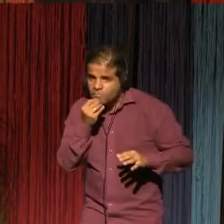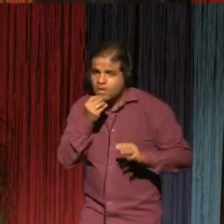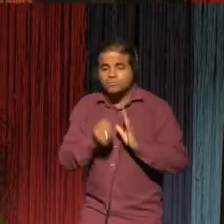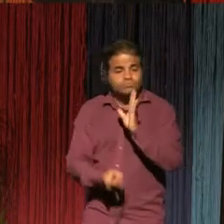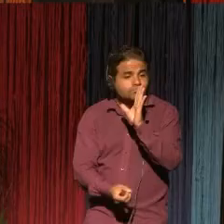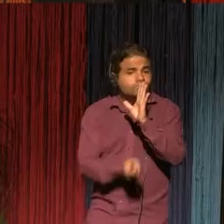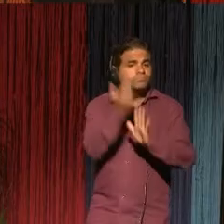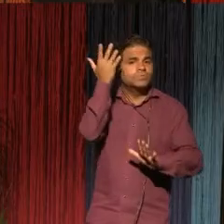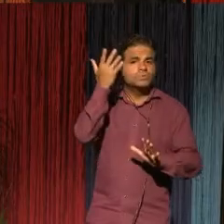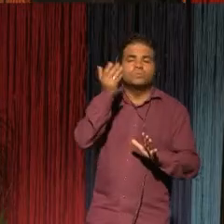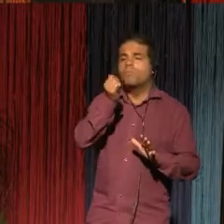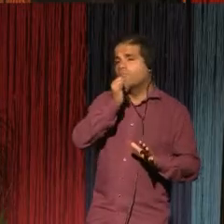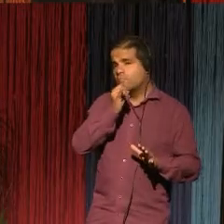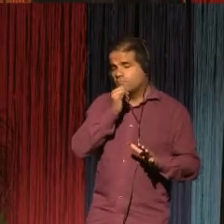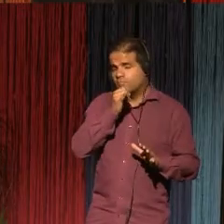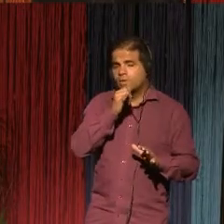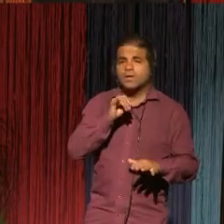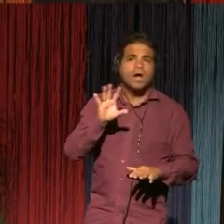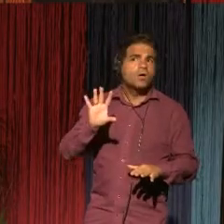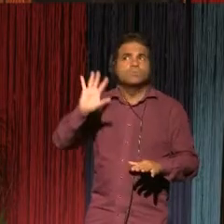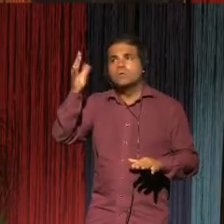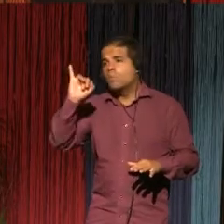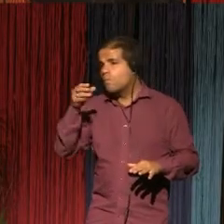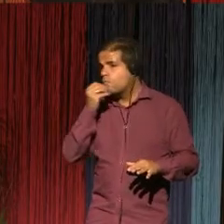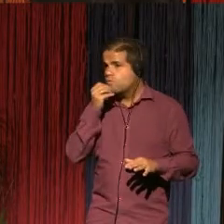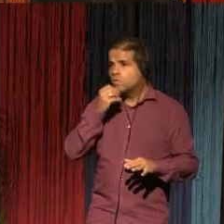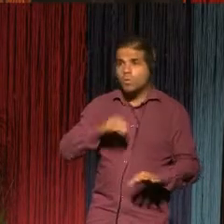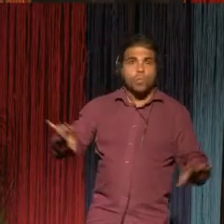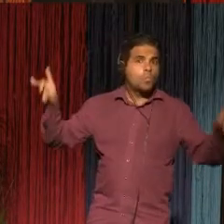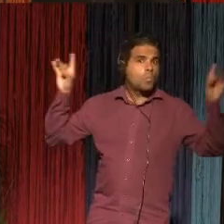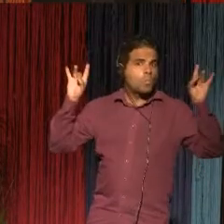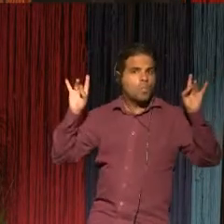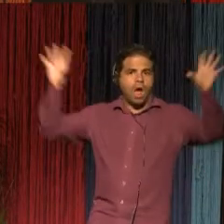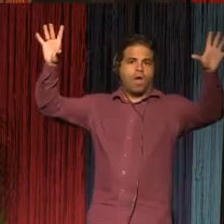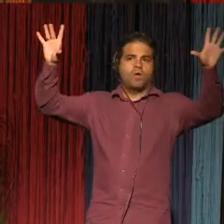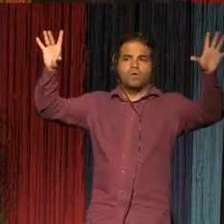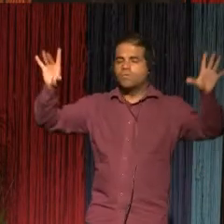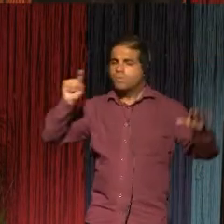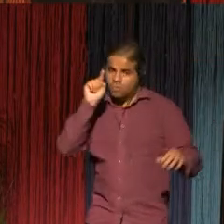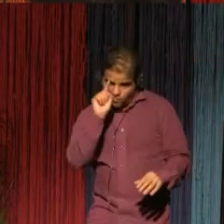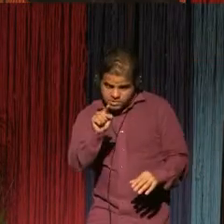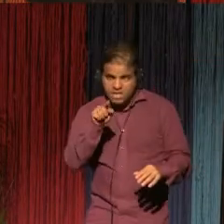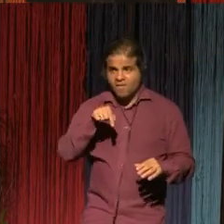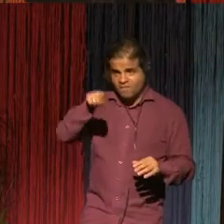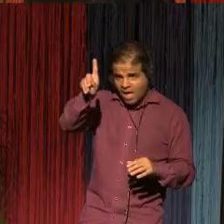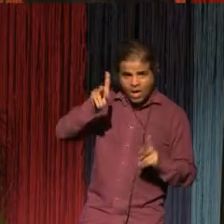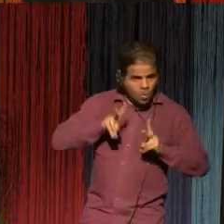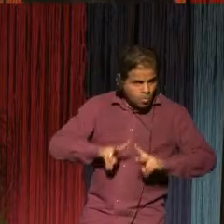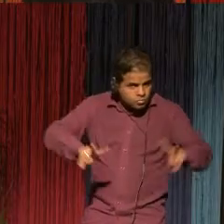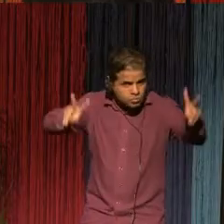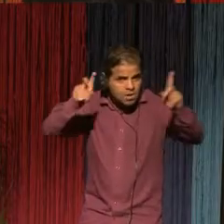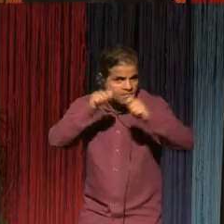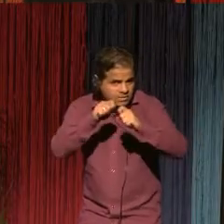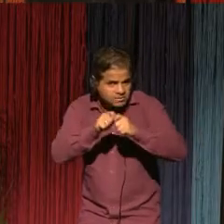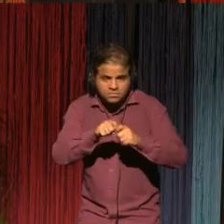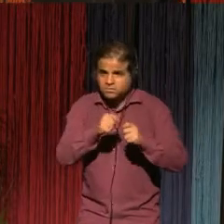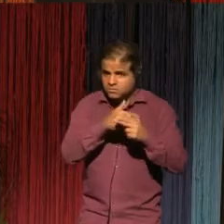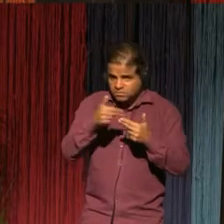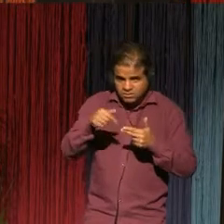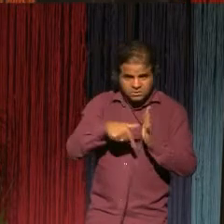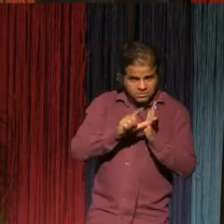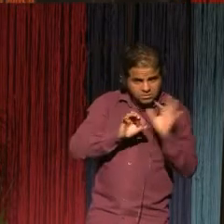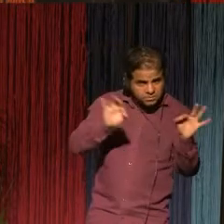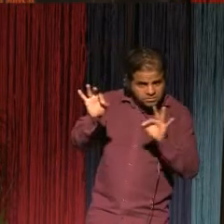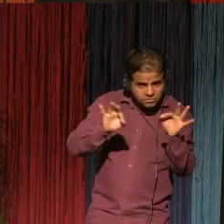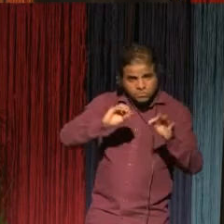surgiu. Vamos supor que tenha surgido uma oportunidade incrível. Você vai continuar fazendo o que você tinha planejado